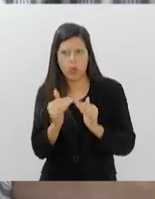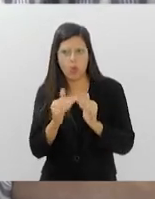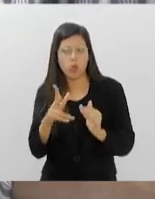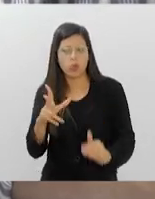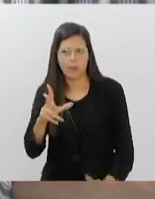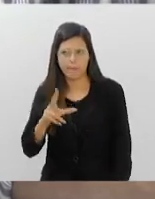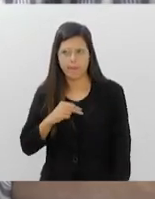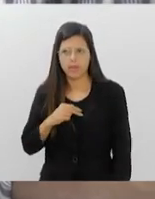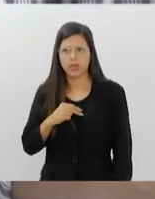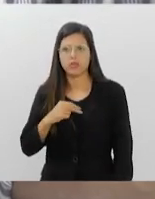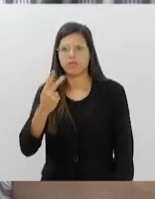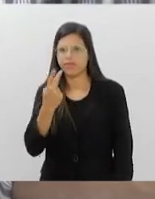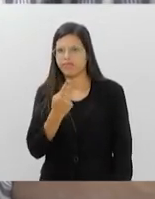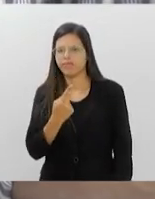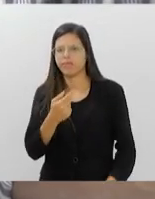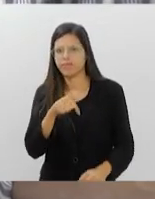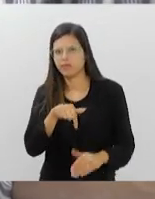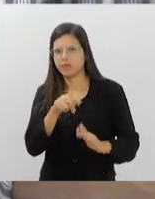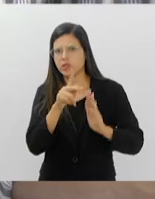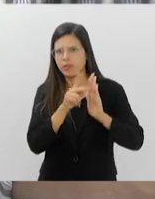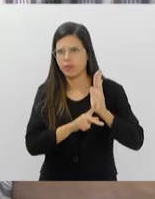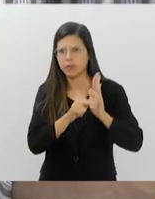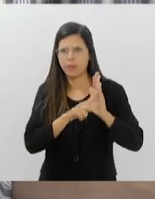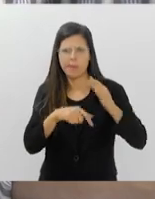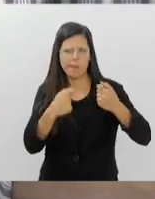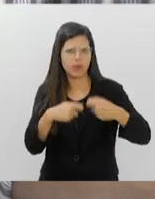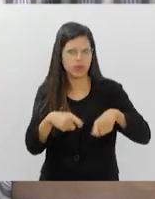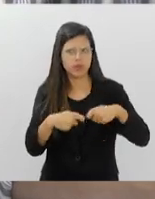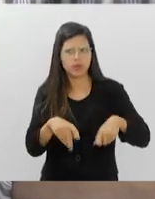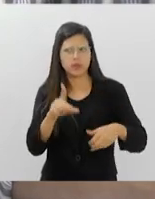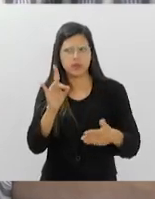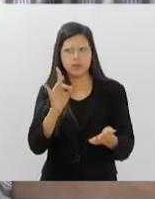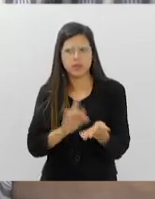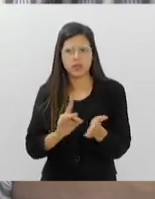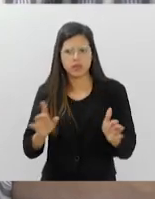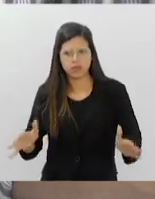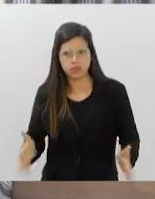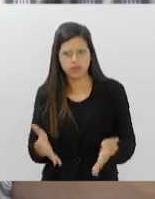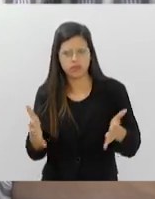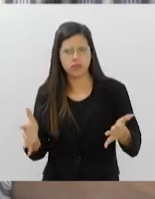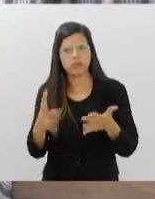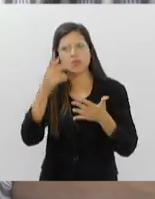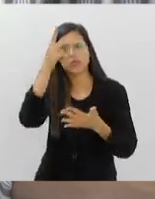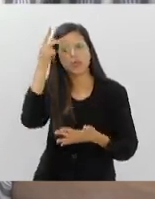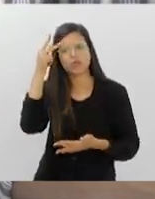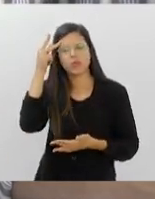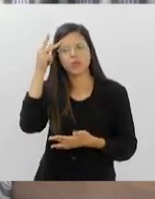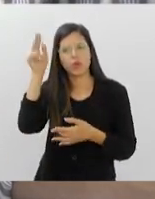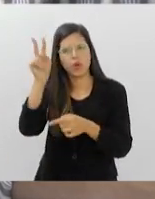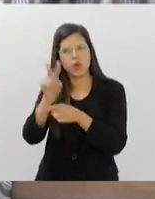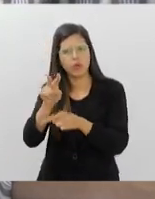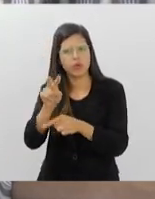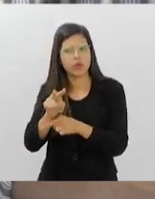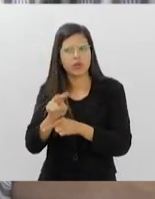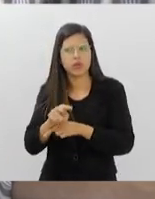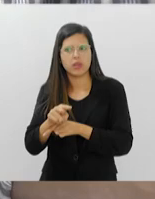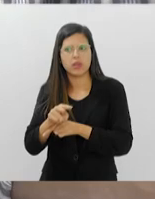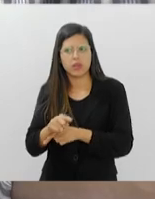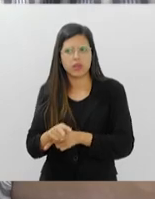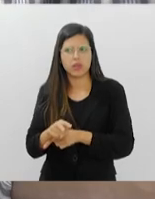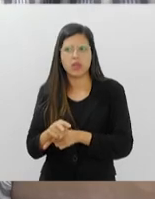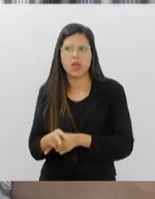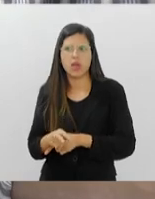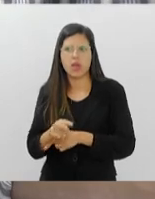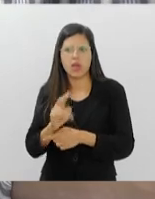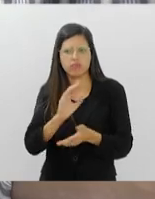dele, é necessário, isso é verdade, estimula as pessoas a preservar, coloca recursos, faz